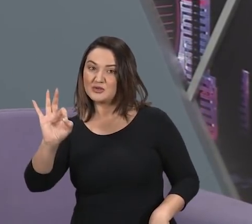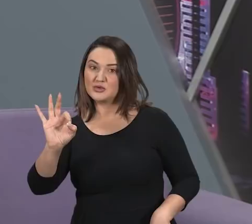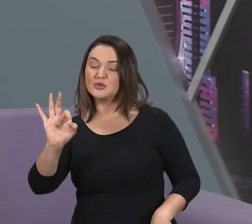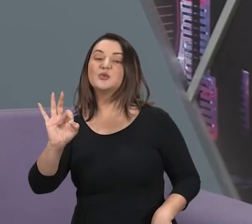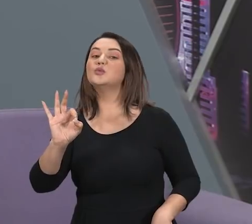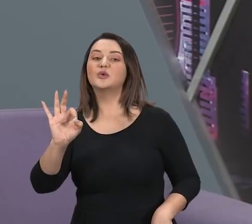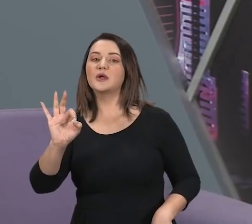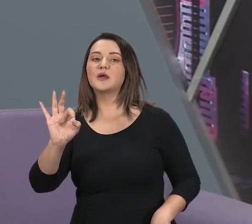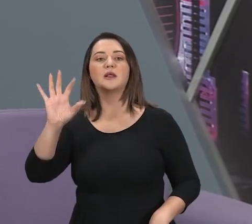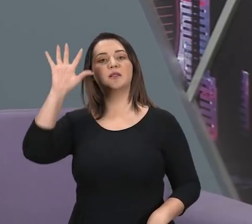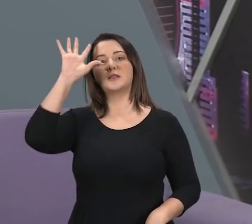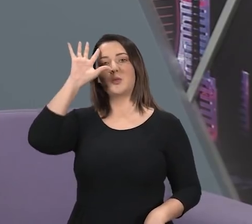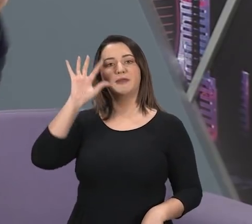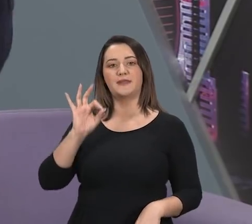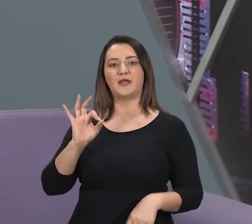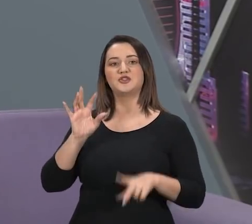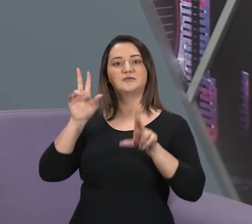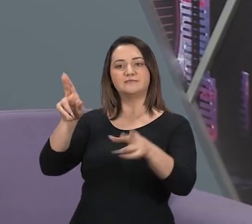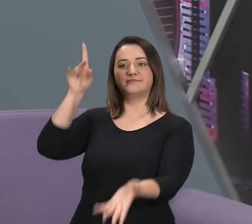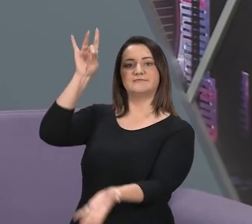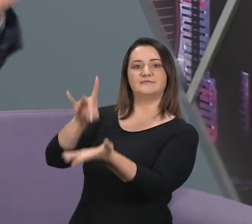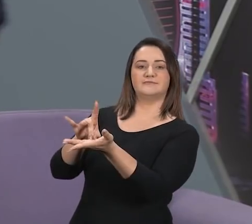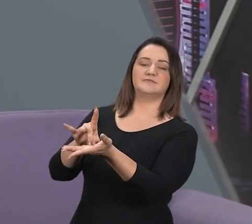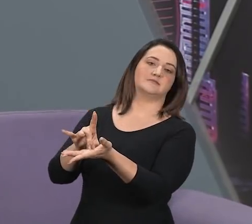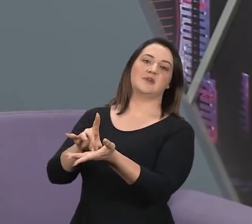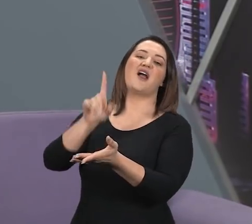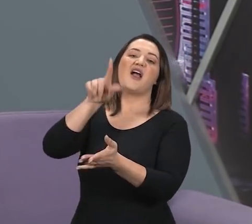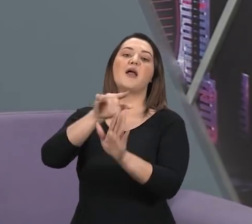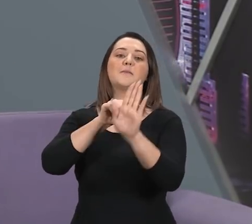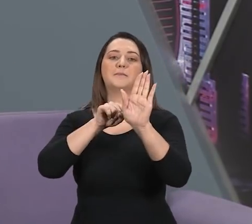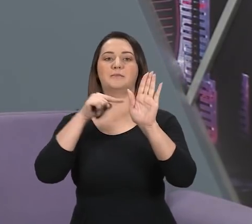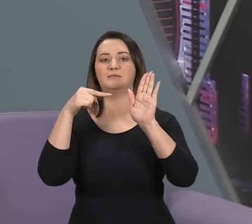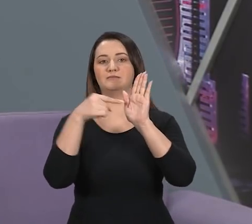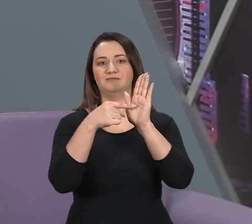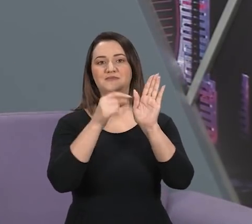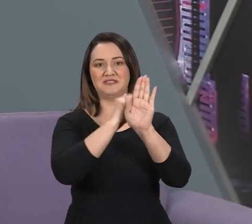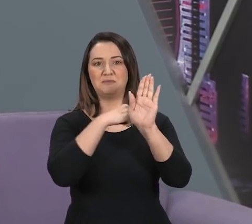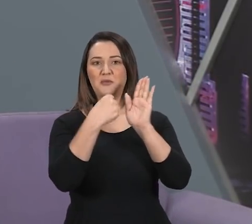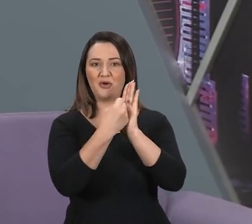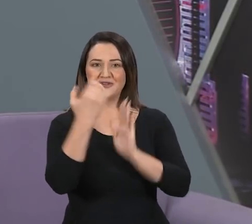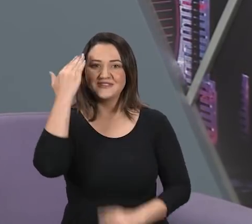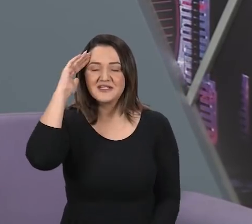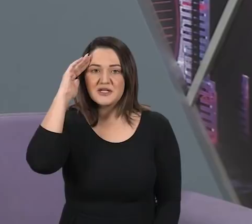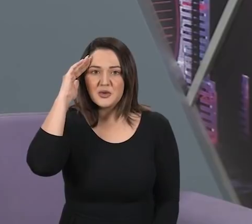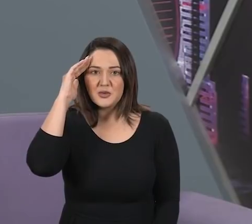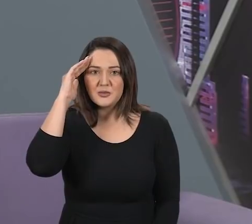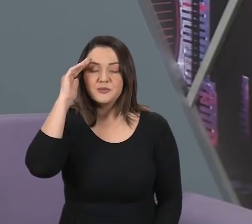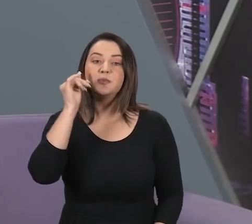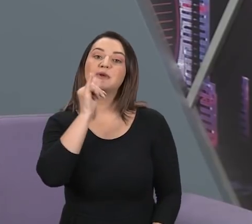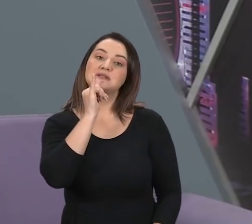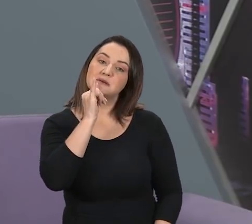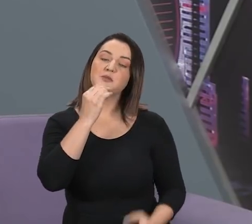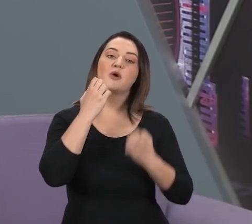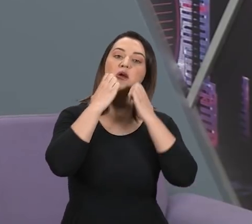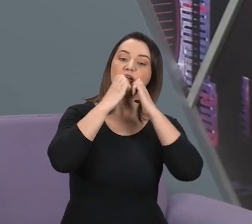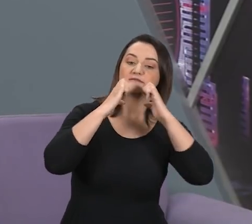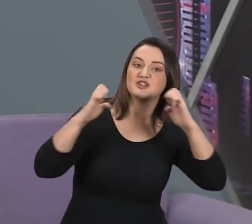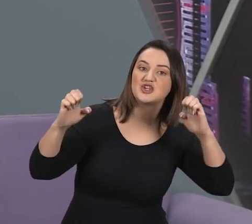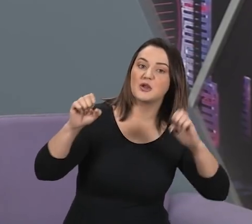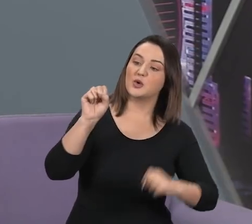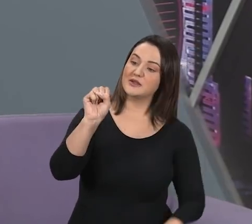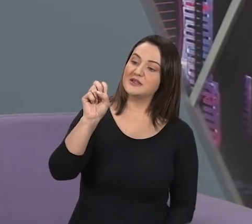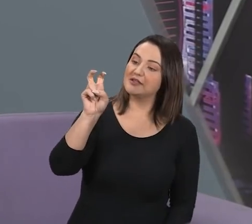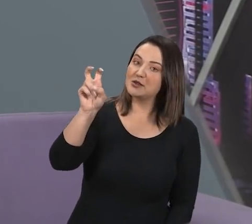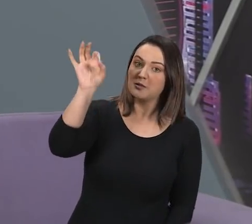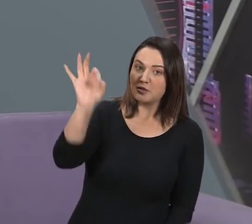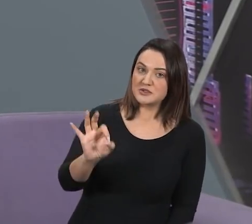95% de Apocalipse e Daniel não se entende como se lê. Entendeu? Ou seja, é o contrário. Os